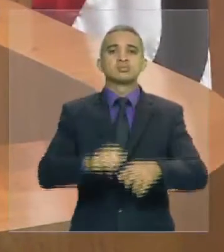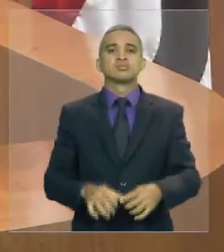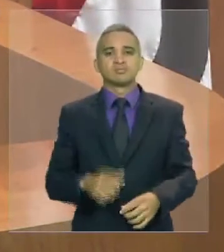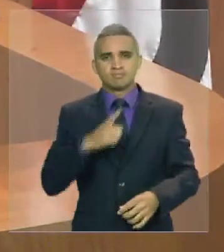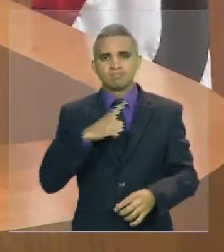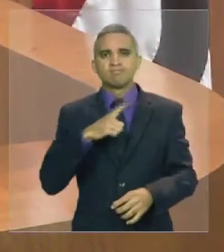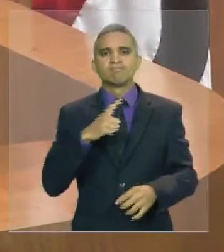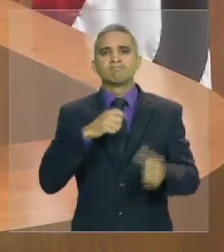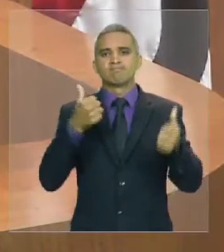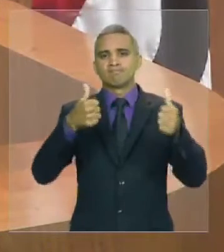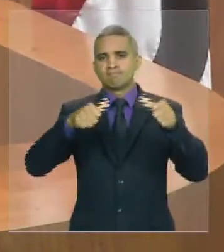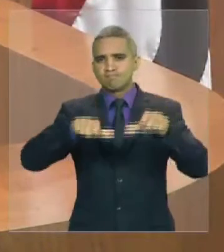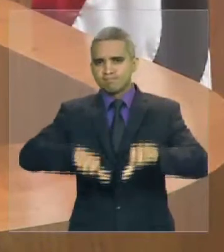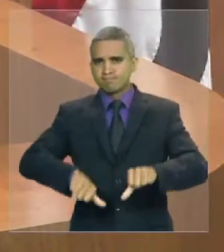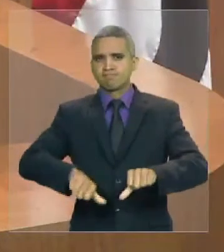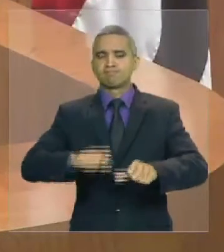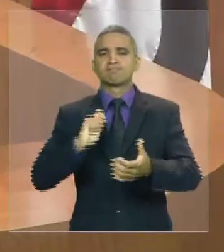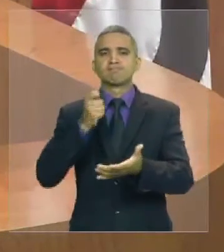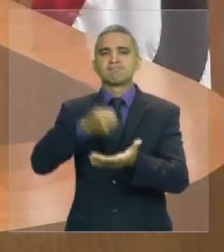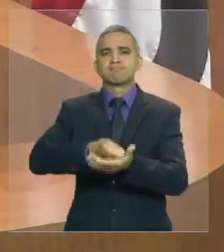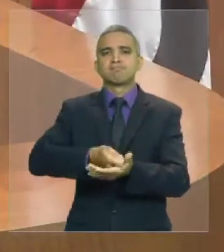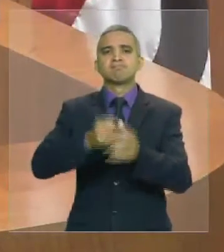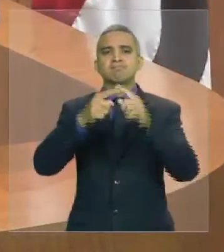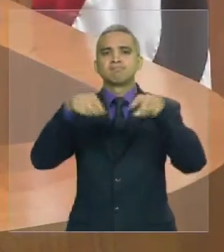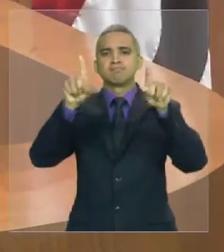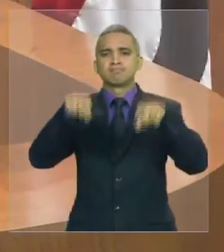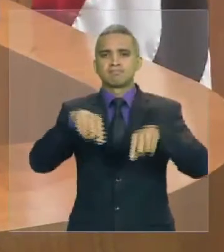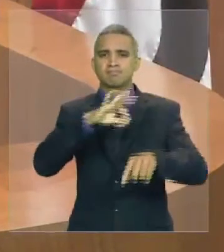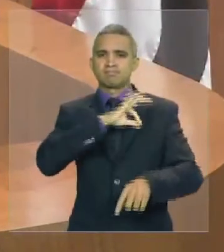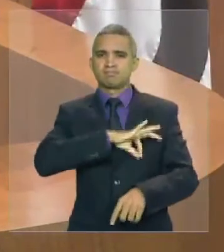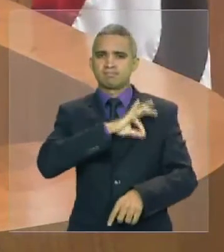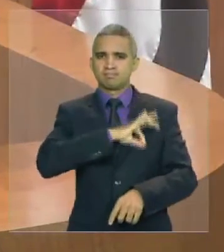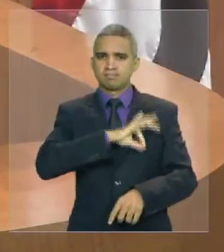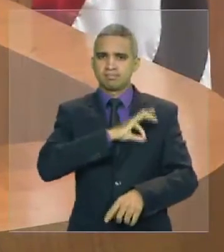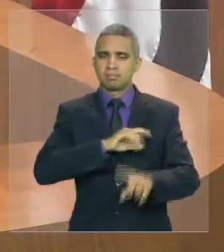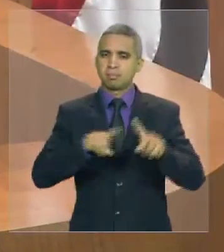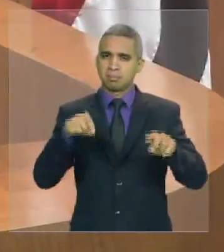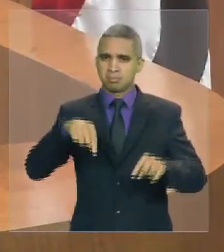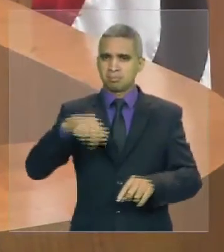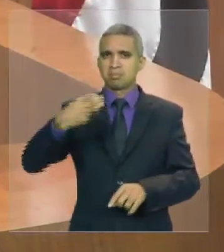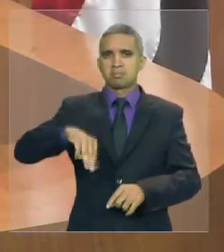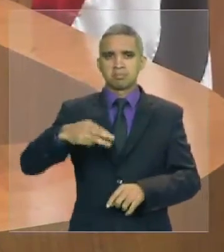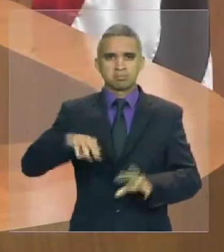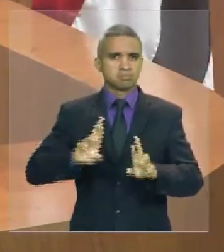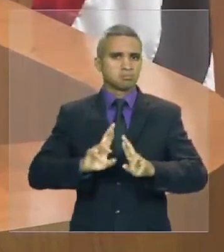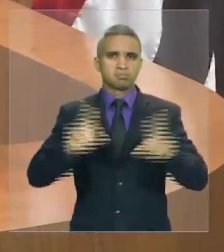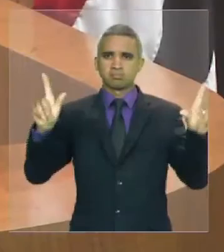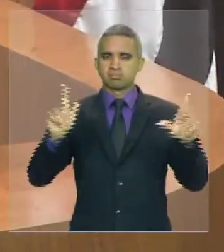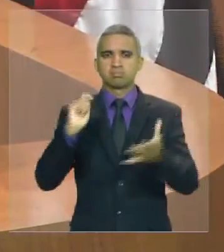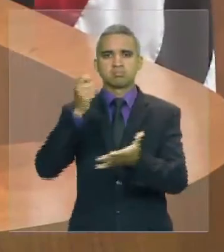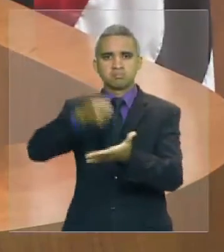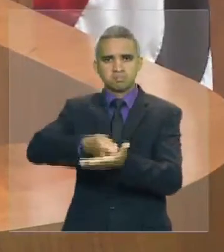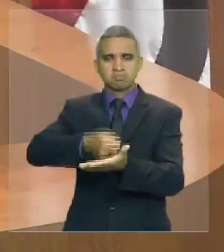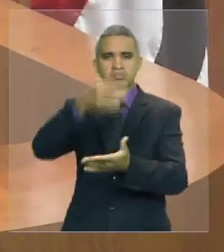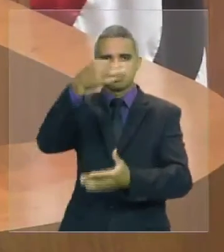dificuldade de pagar a folha. O Maranhão é diferente. O governador paga a folha em